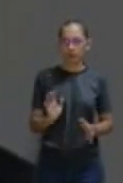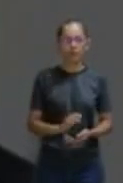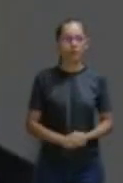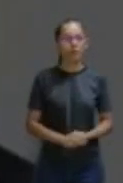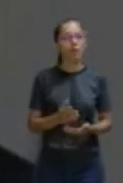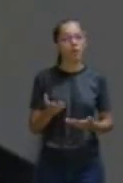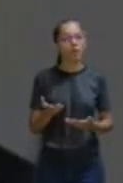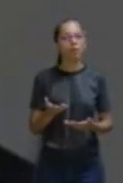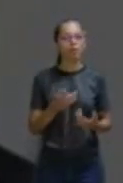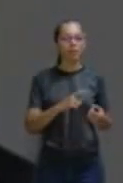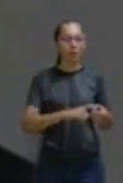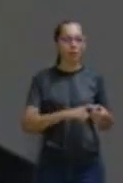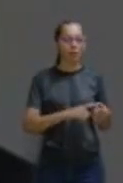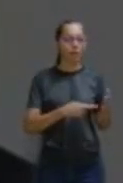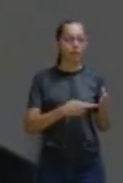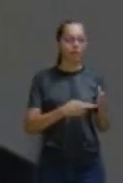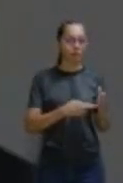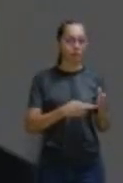ao relator para